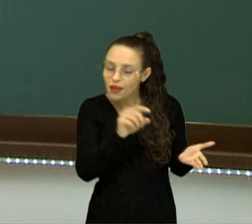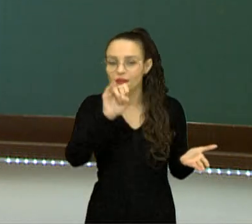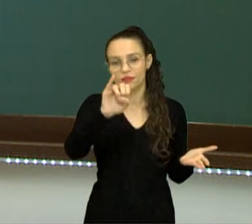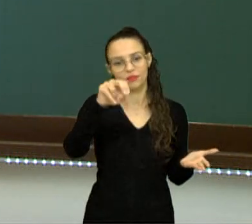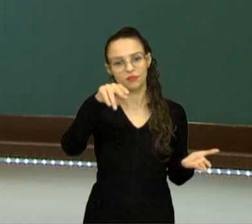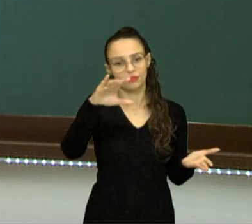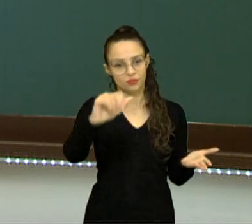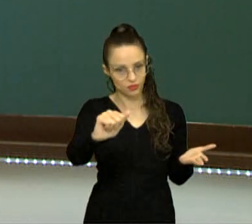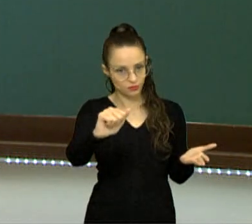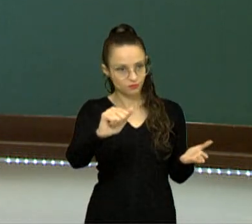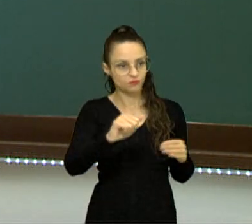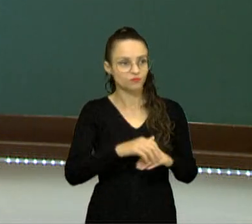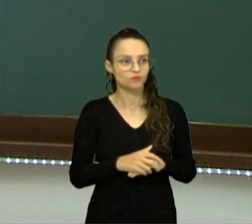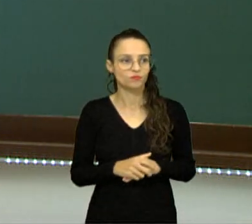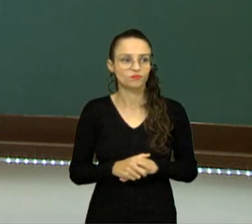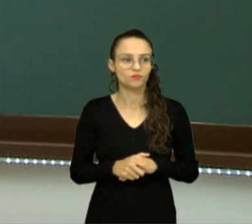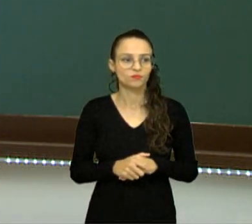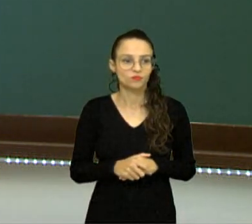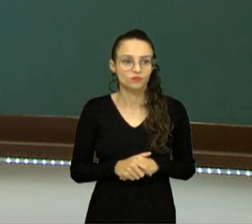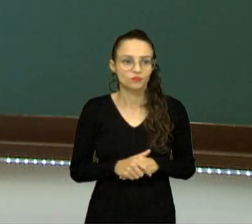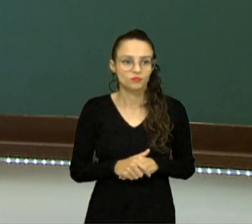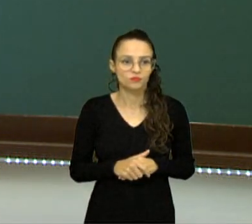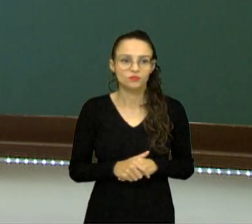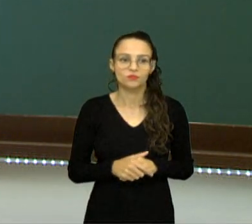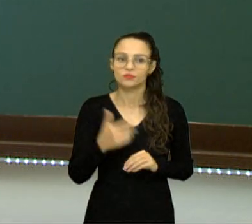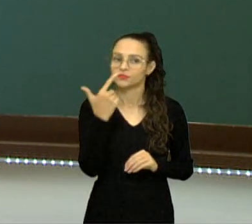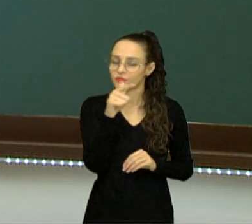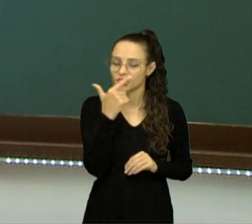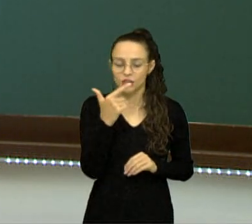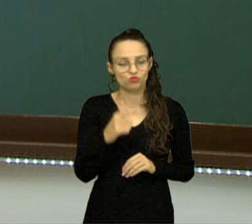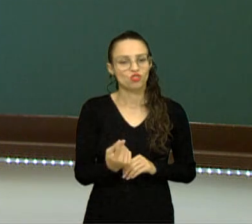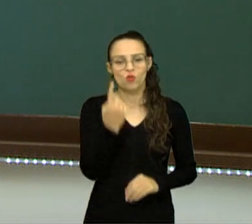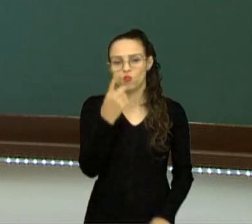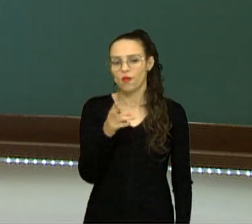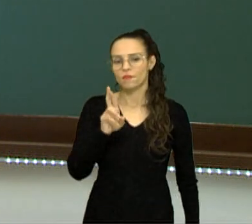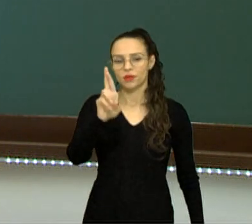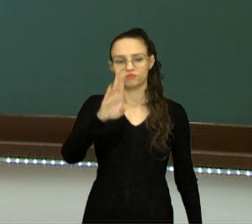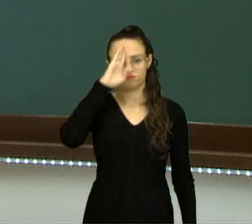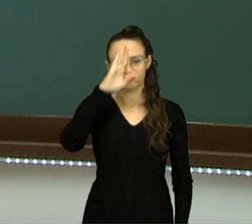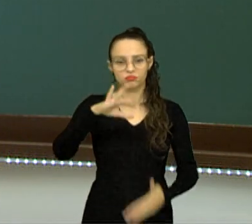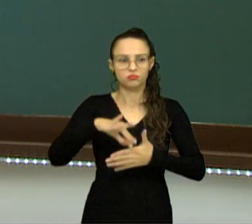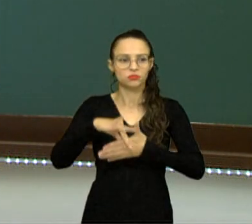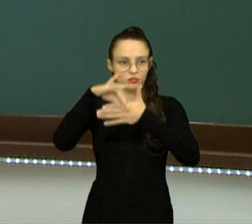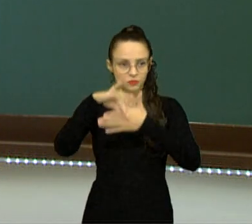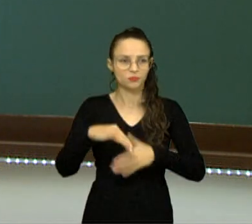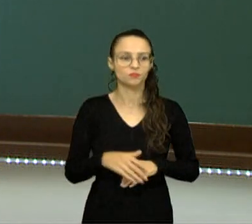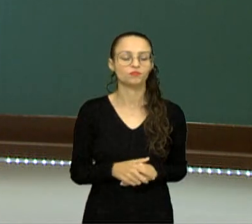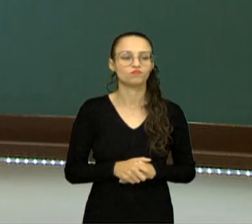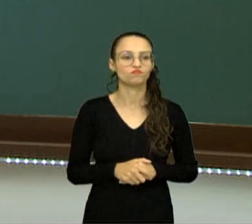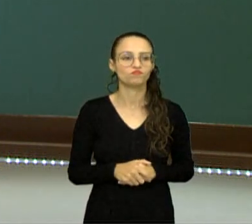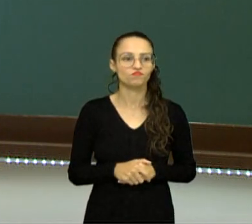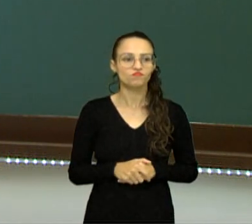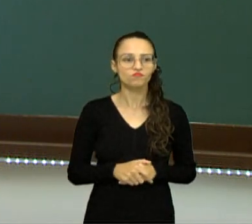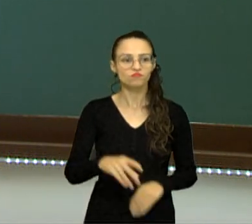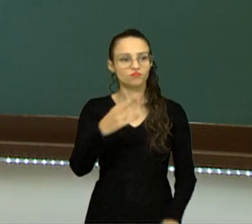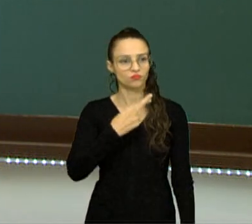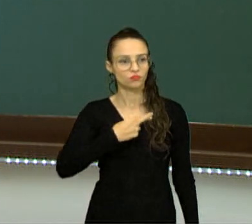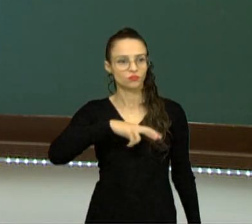os Maias, fazendo essa correção da nossa aula de hoje. Não havia uma autoridade central, mas os guerreiros eram figuras importantes.